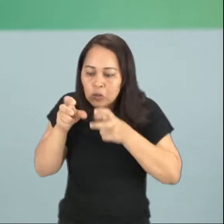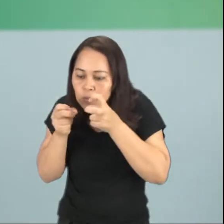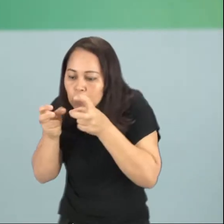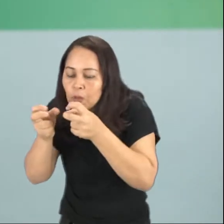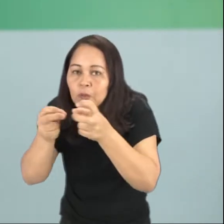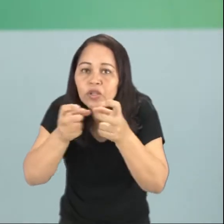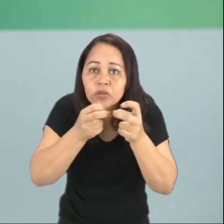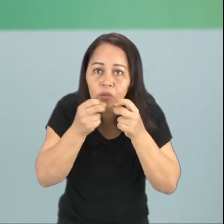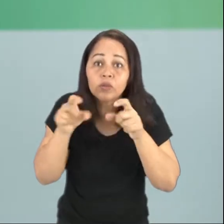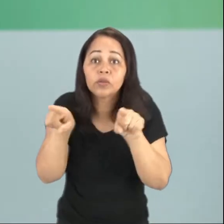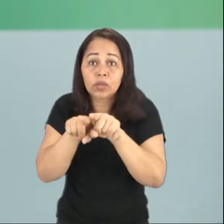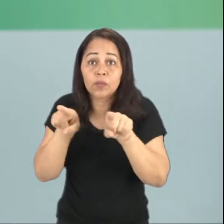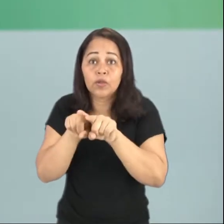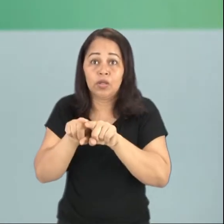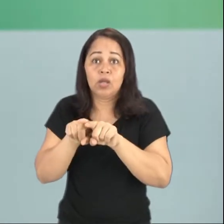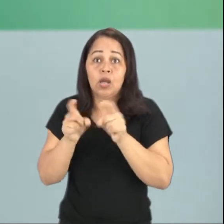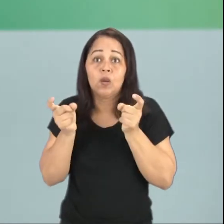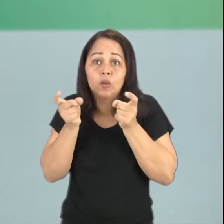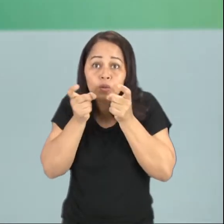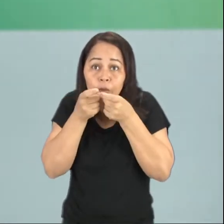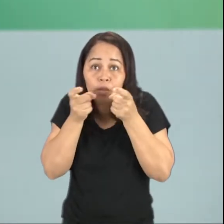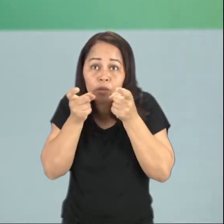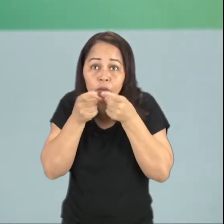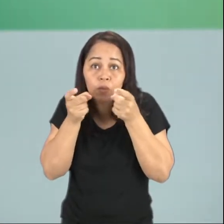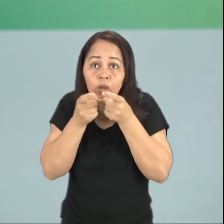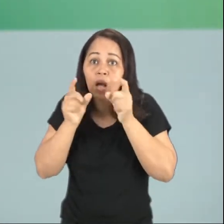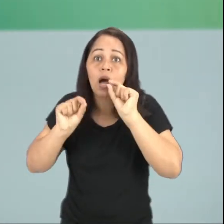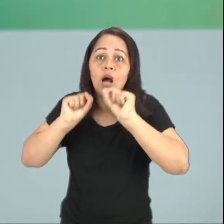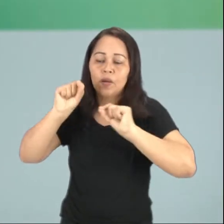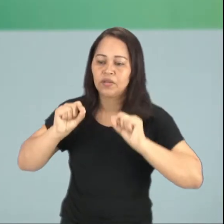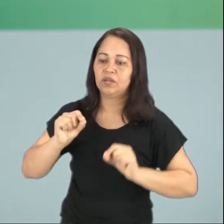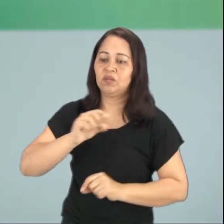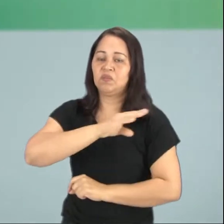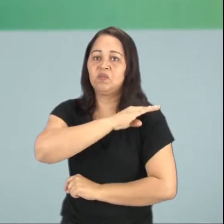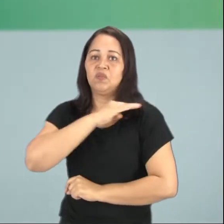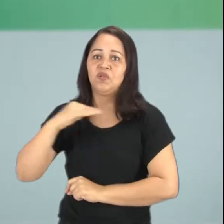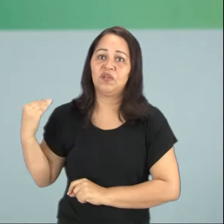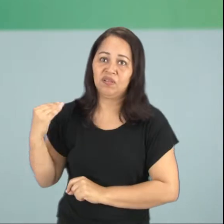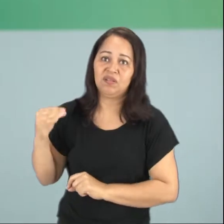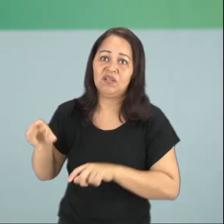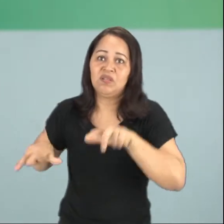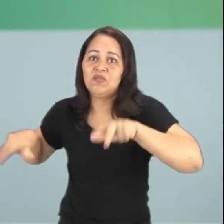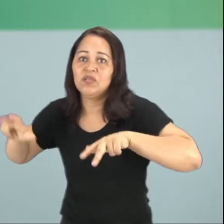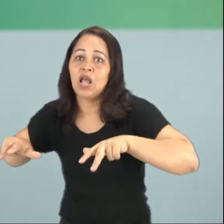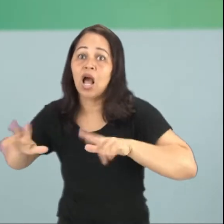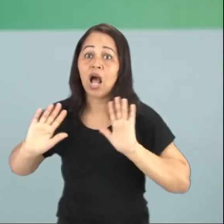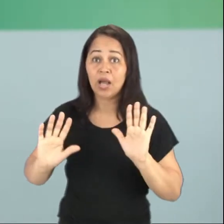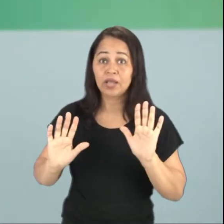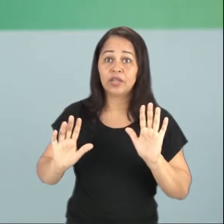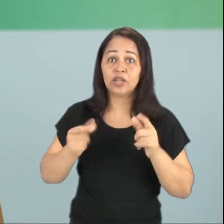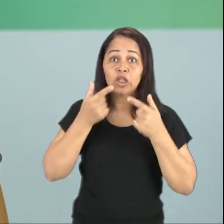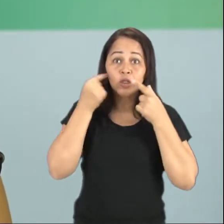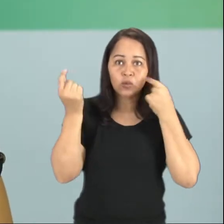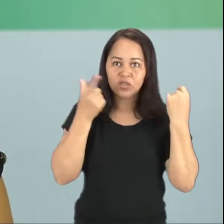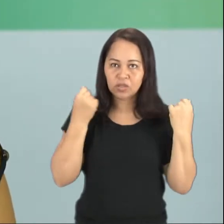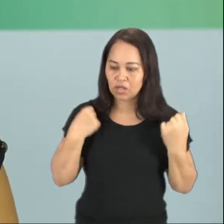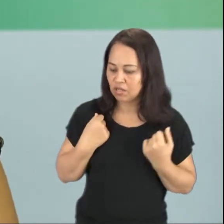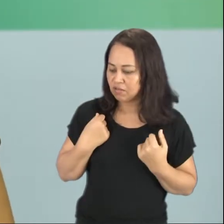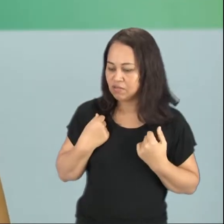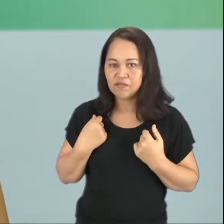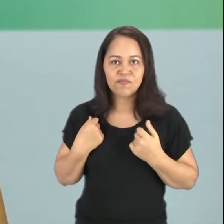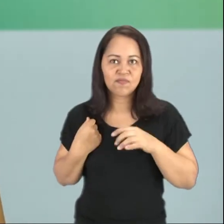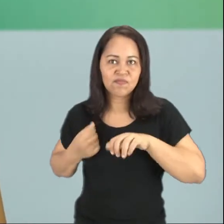essa alimentação, eles também foram intoxicados e acabaram morrendo, né? E os gatos deixaram de se alimentar das